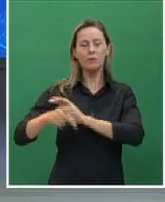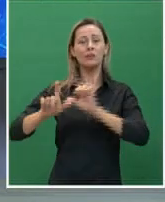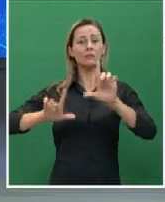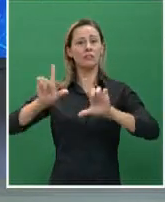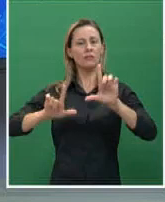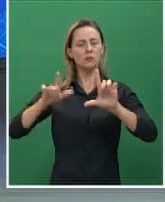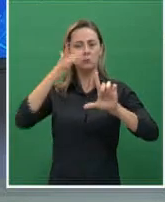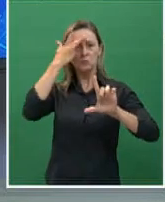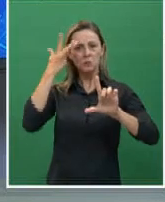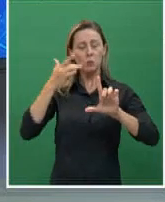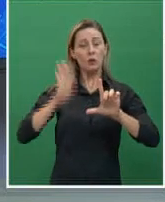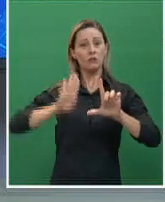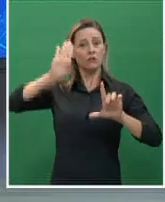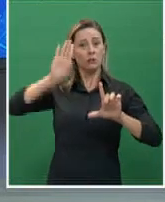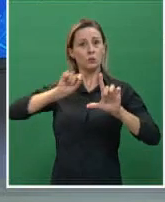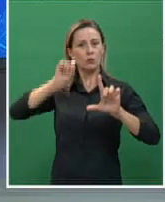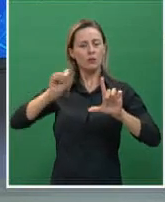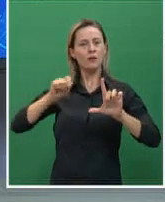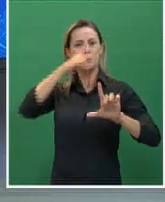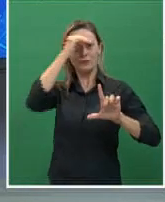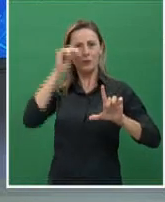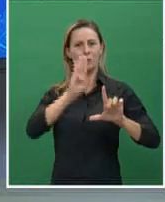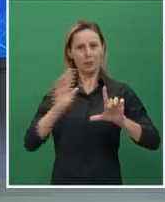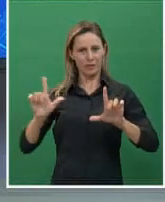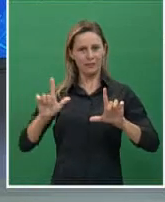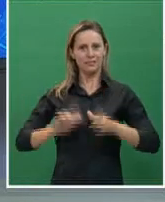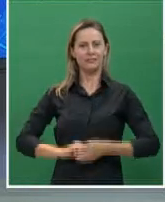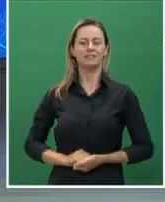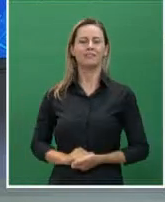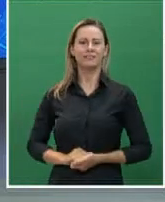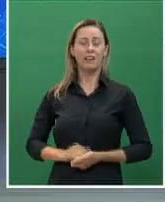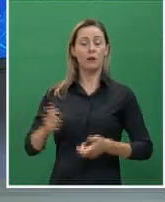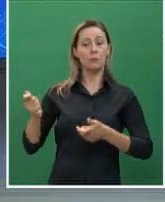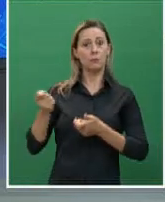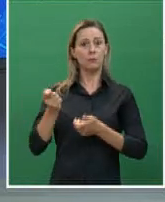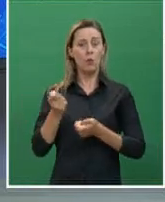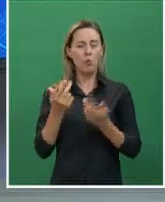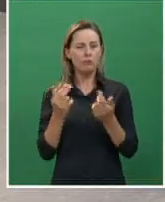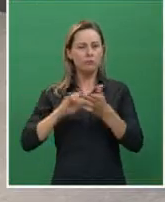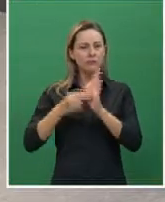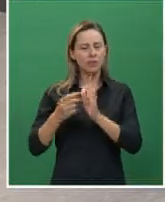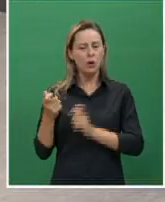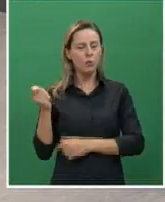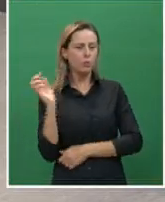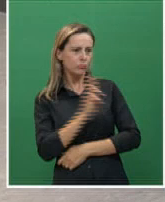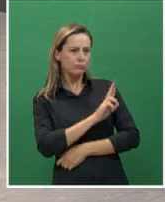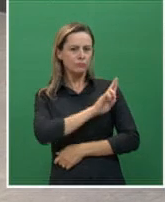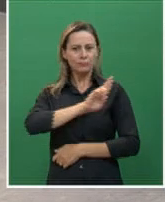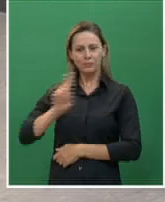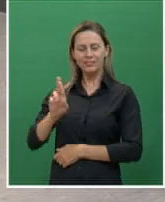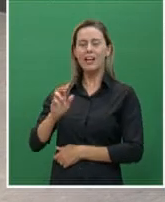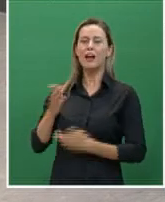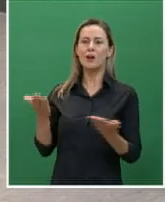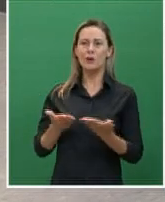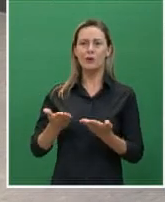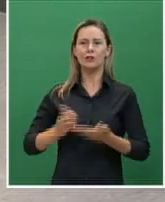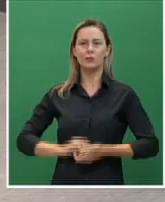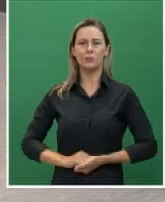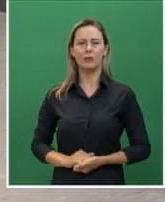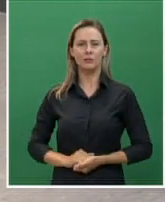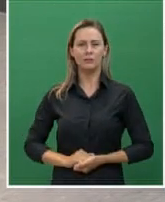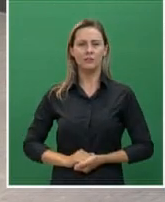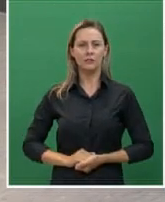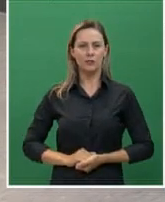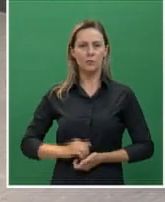os candidatos que disputam a prefeitura de Blumenau eles estão aqui no verdadeiro ping-pong Agora é a vez do candidato João Paulo quando bem fazer uma